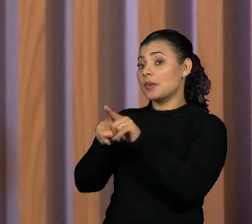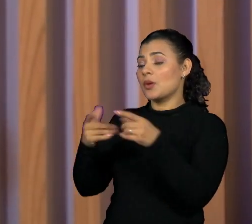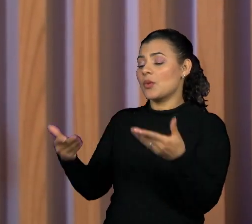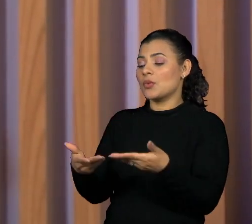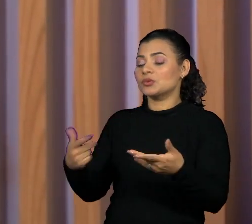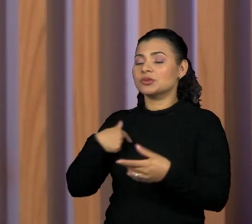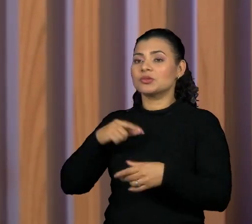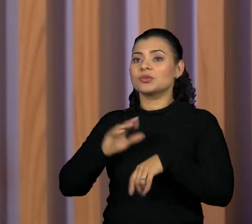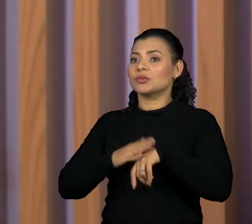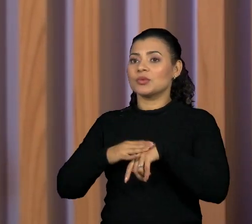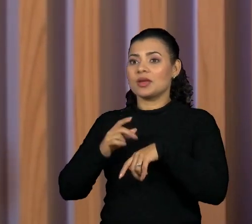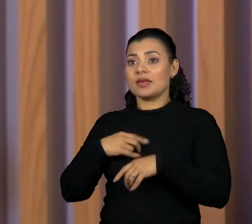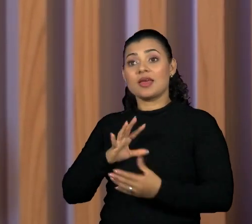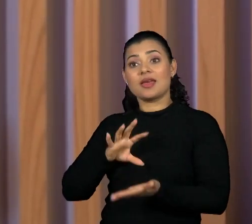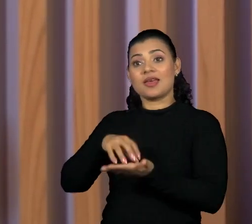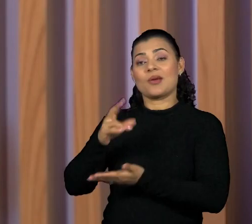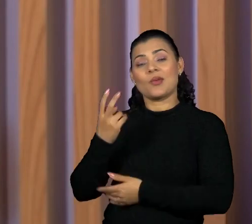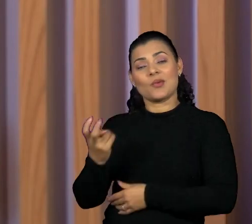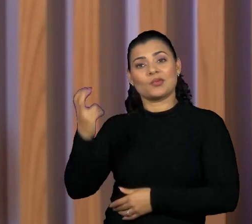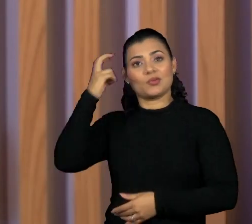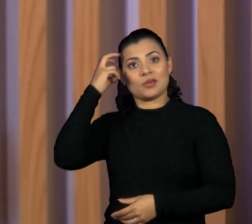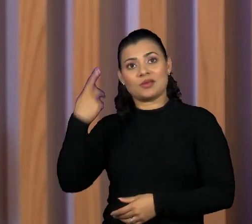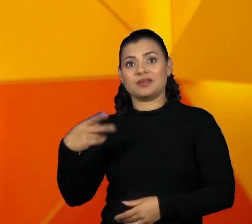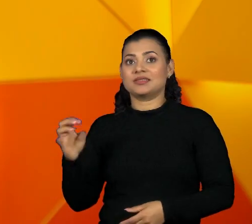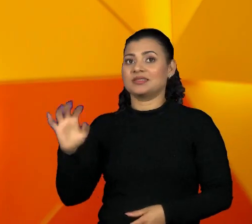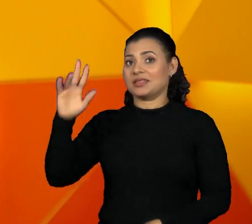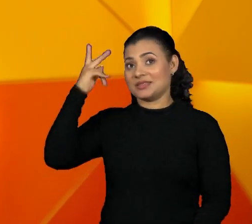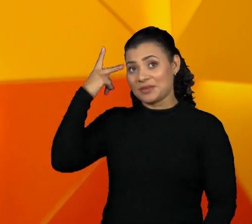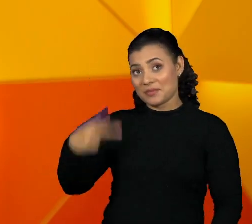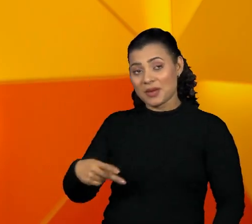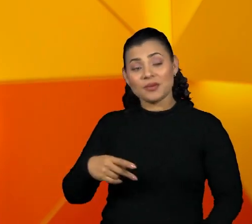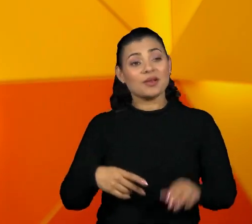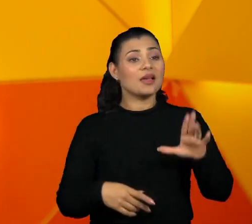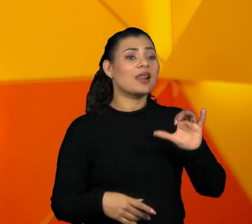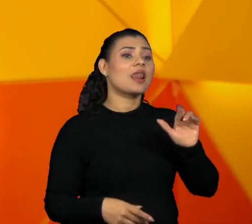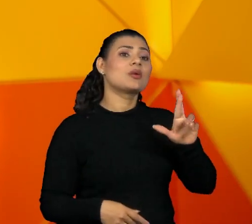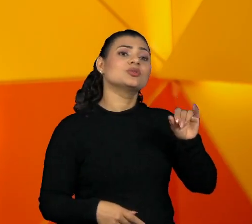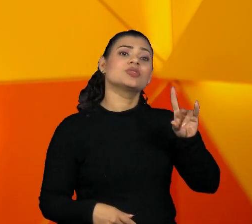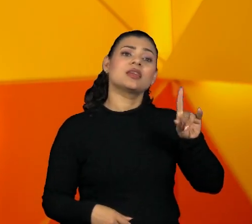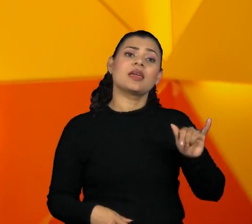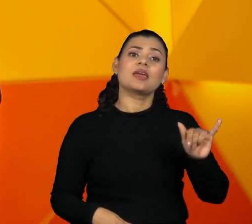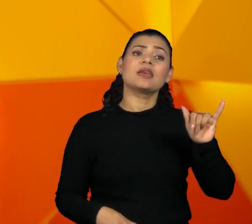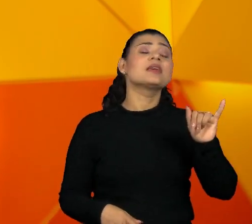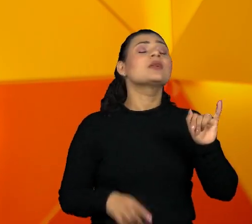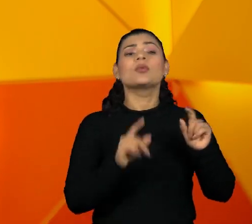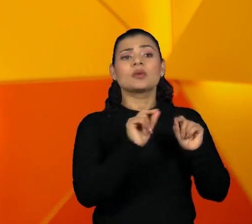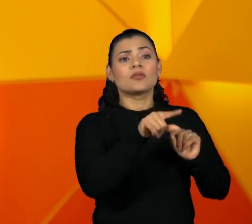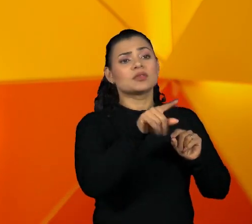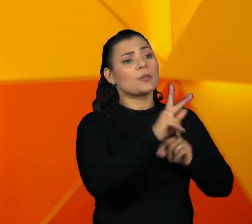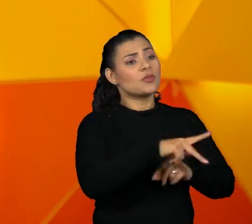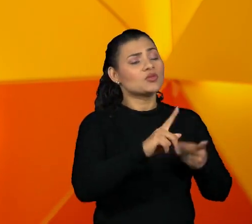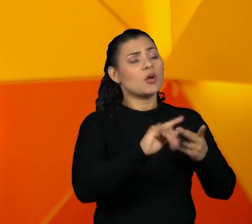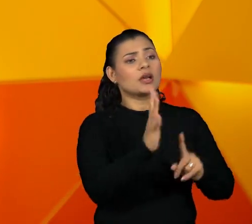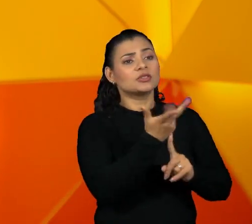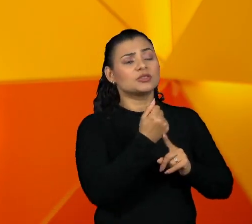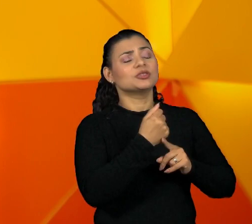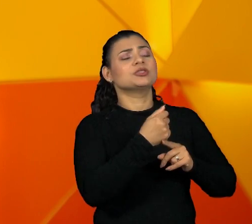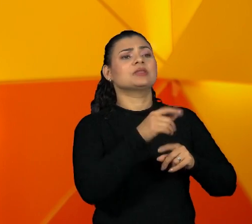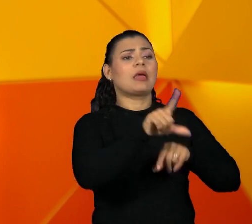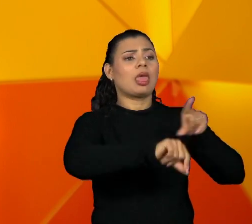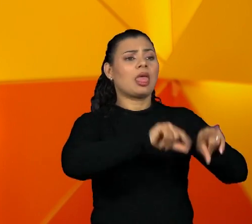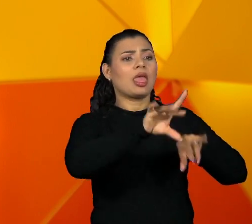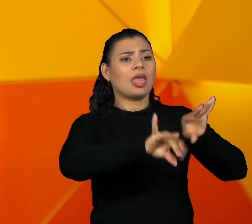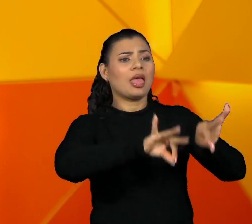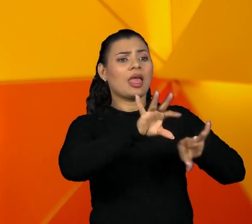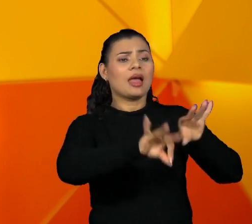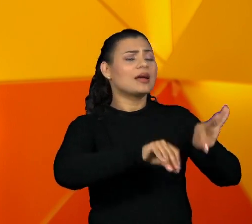para a ação cultural em todo o estado de São Paulo. Claudinei, e você, artista, professor, curador, quero saber mais da sua